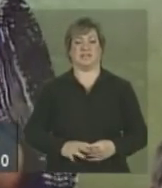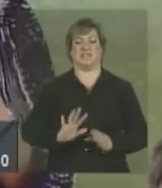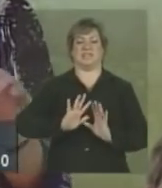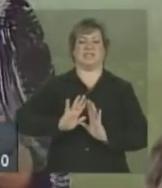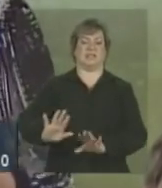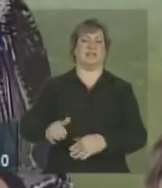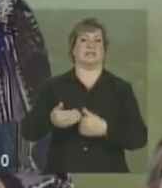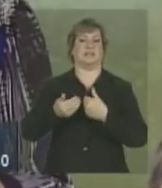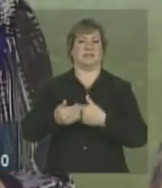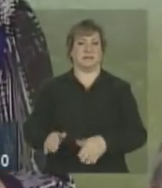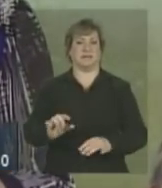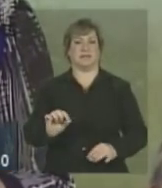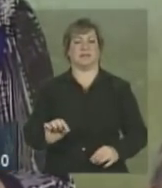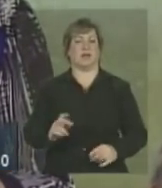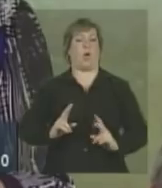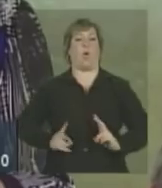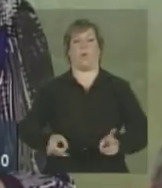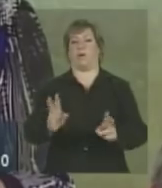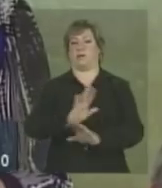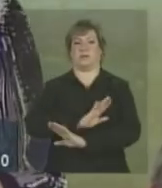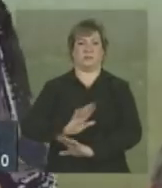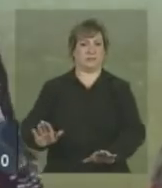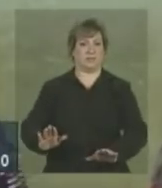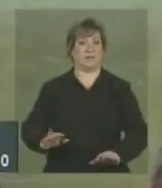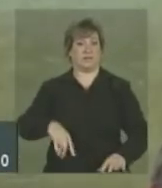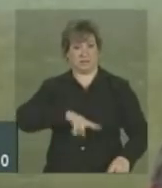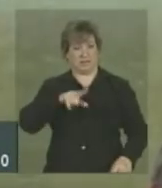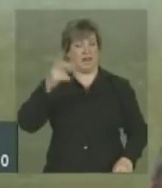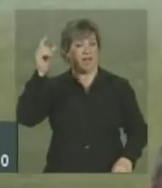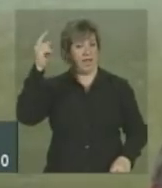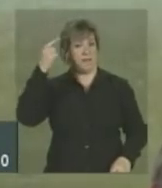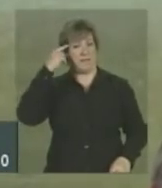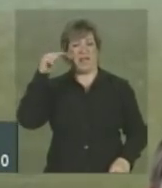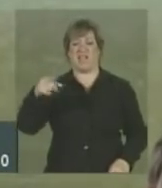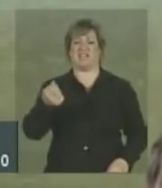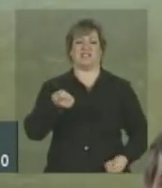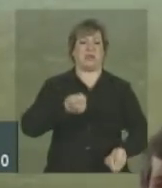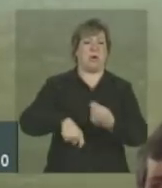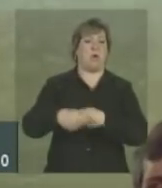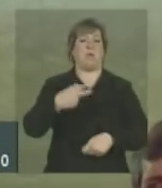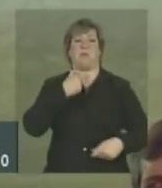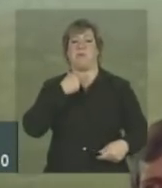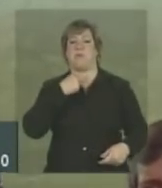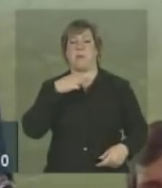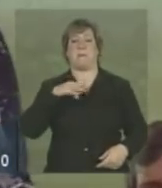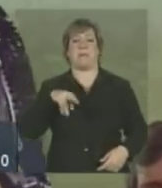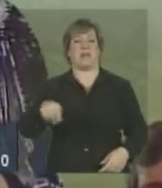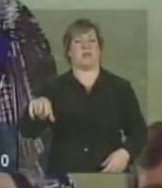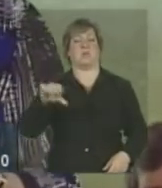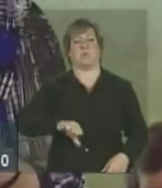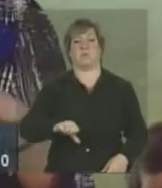tampado, impedido de continuar sendo explorado, porque ela não era rentável, não interessava para o Brasil.